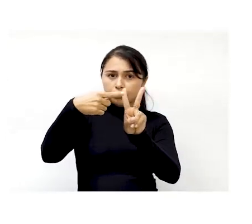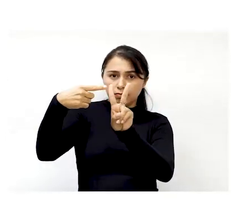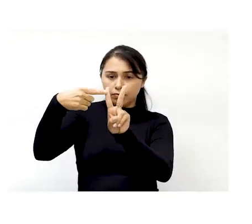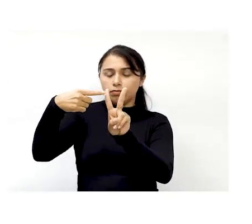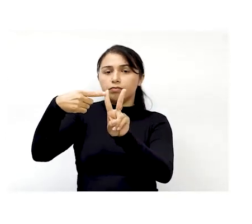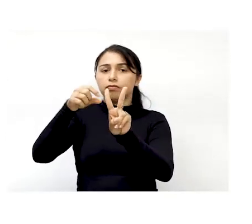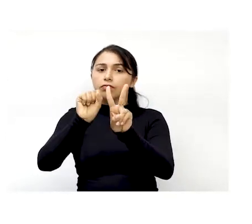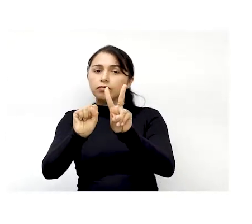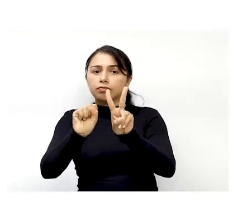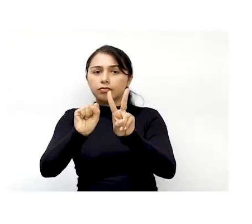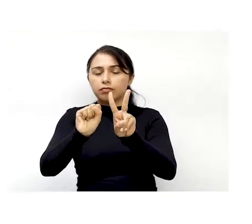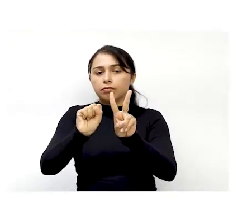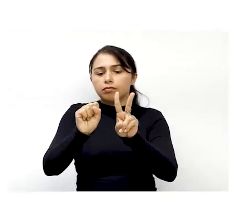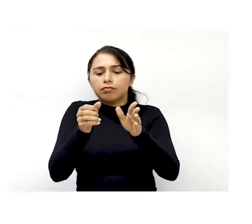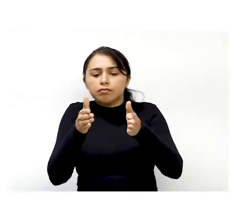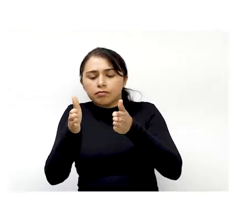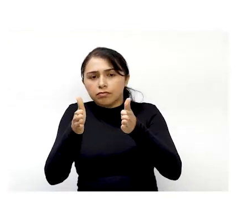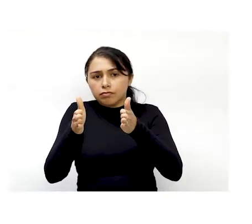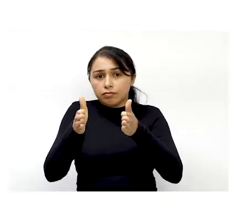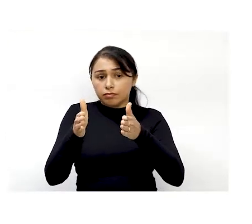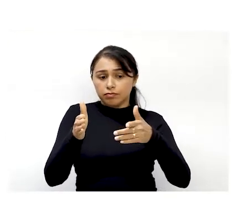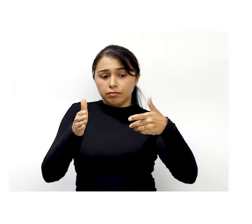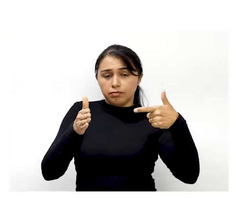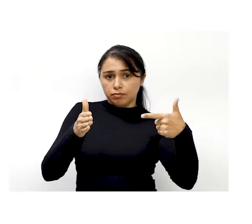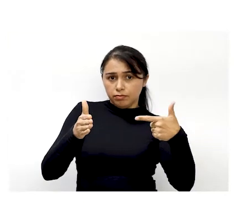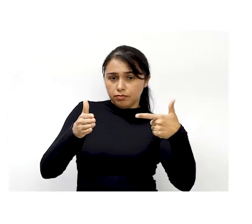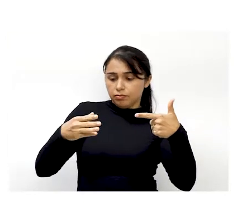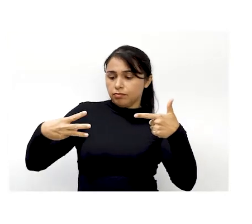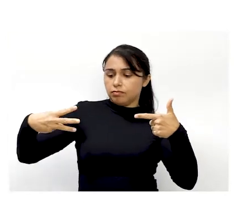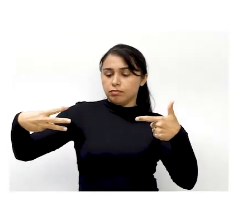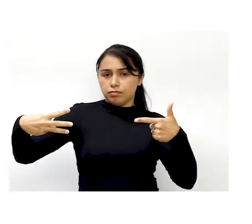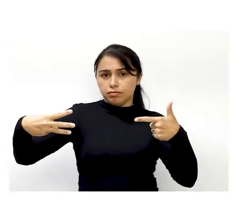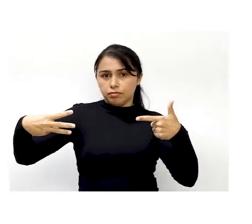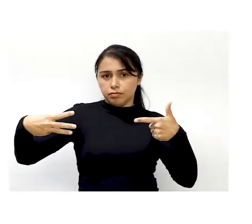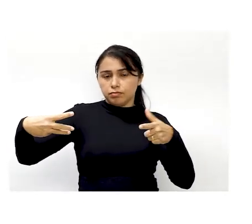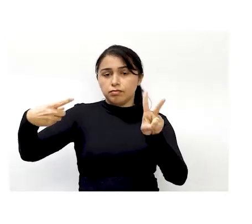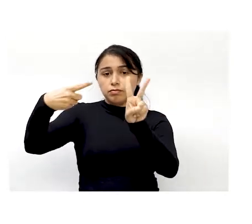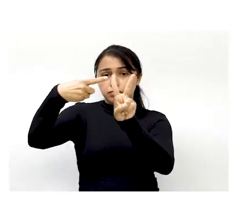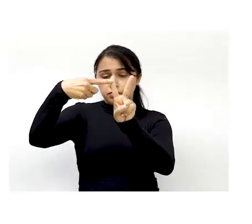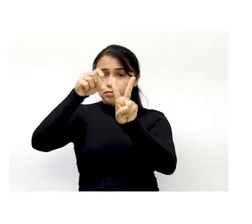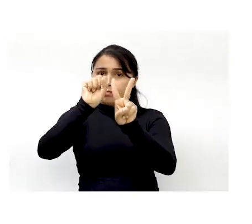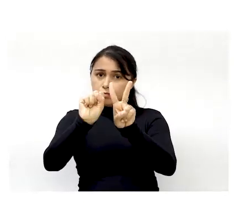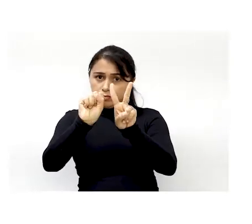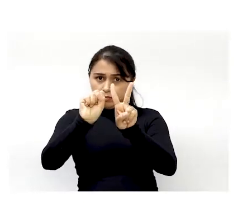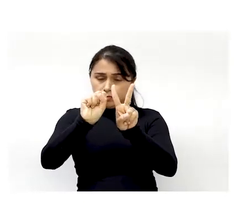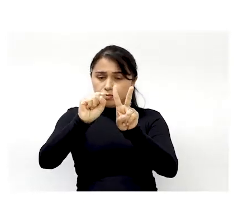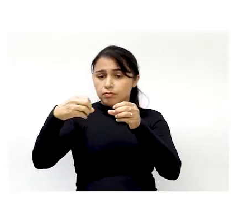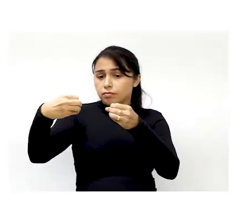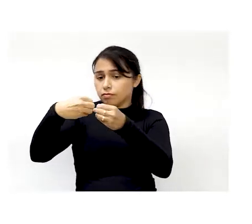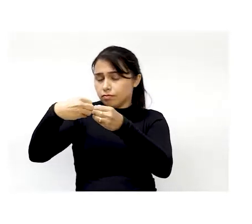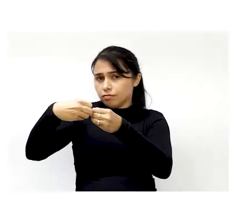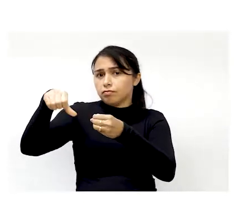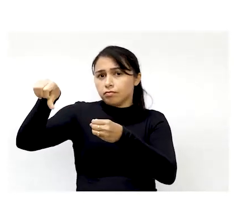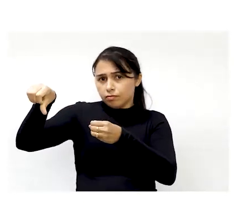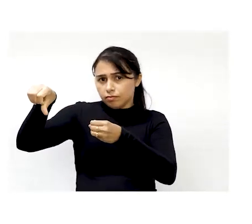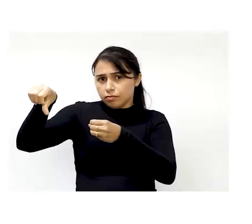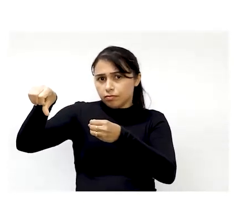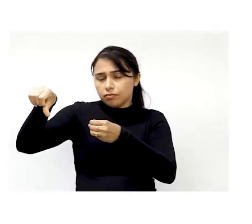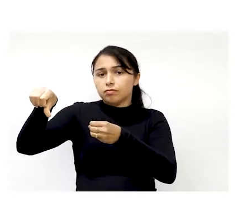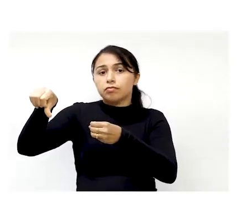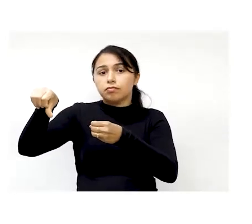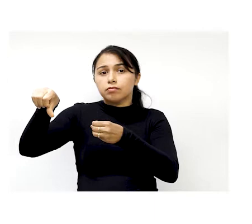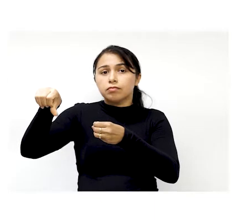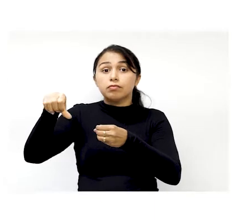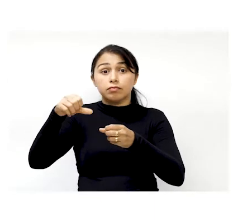8, ela vai estar entre 2 e 3. Essa raiz de 8, pelo fato dela estar mais perto do 9, isso